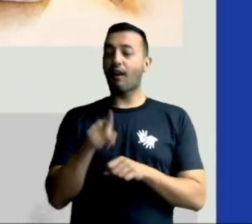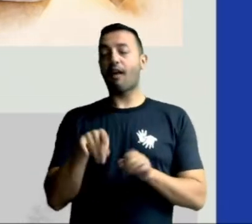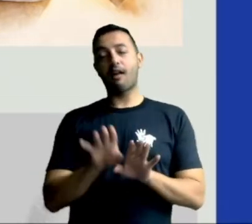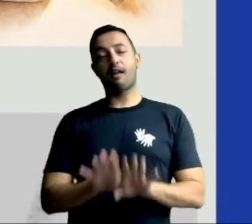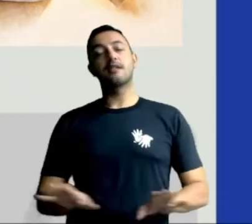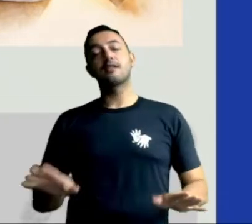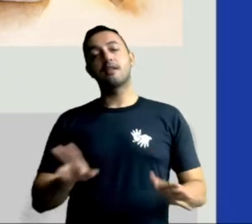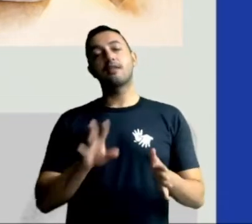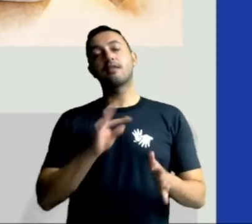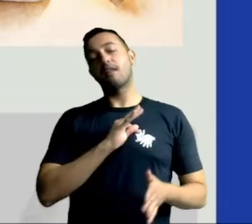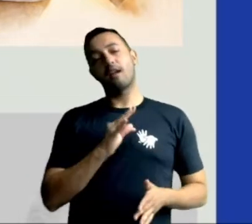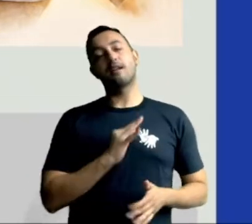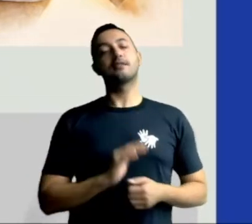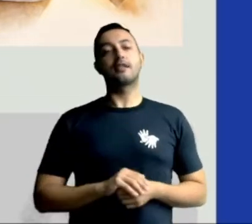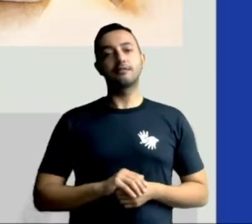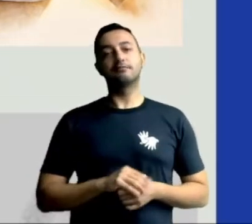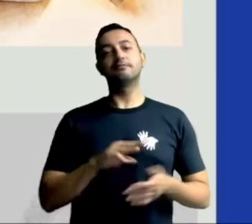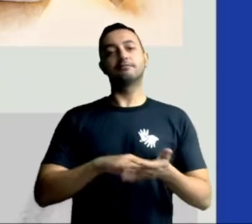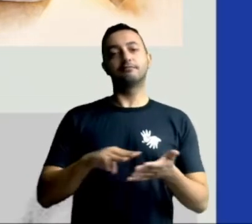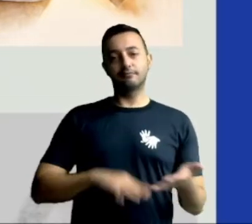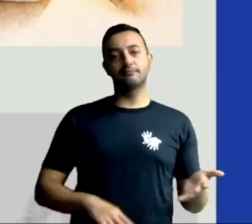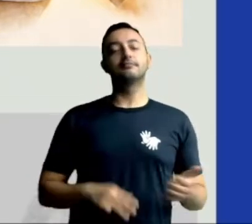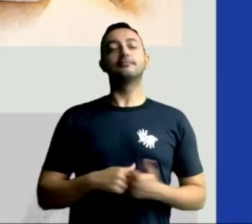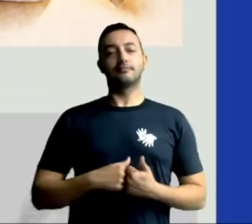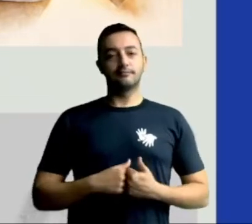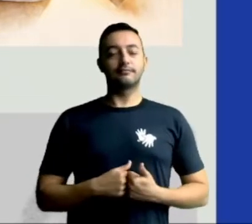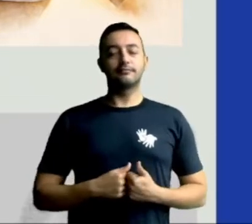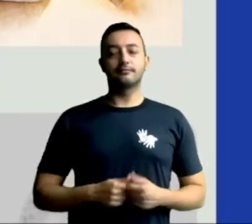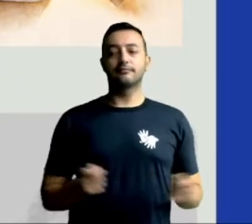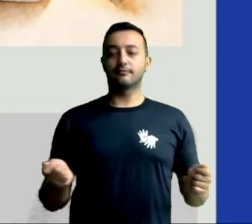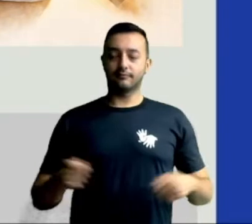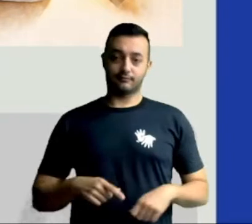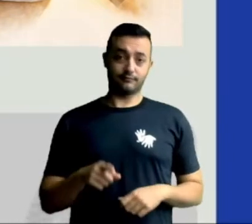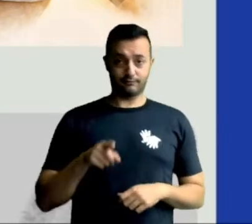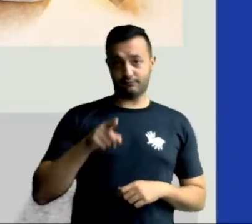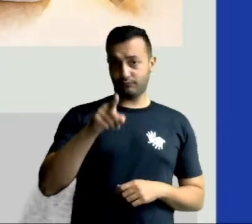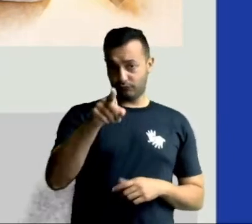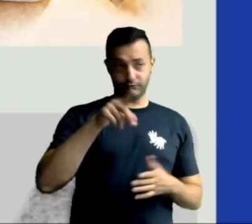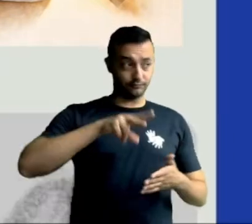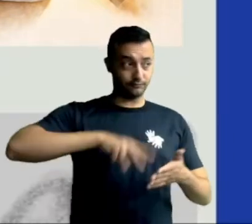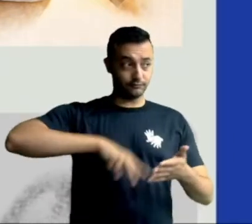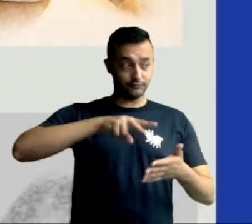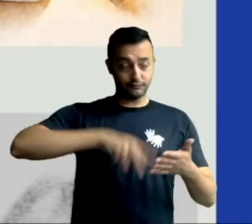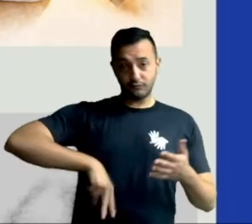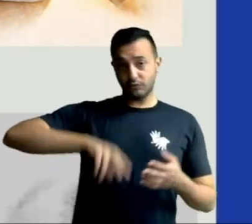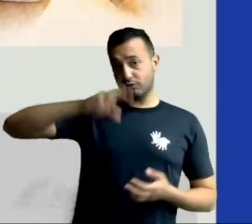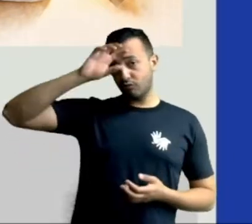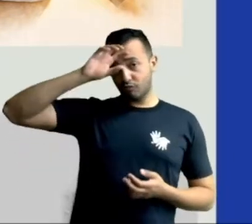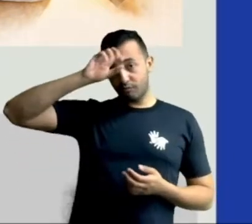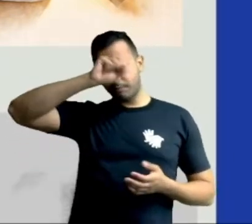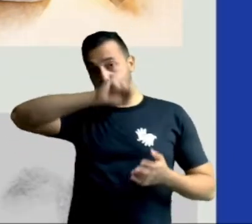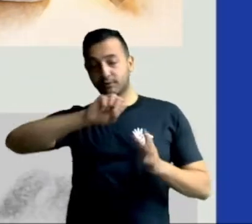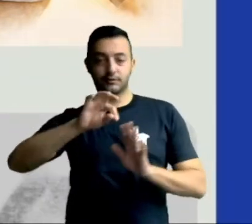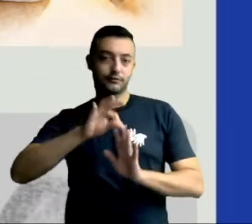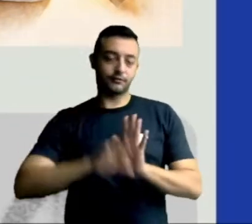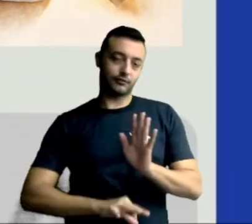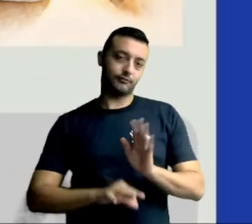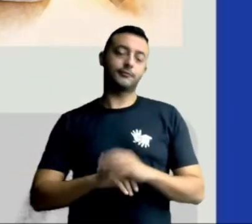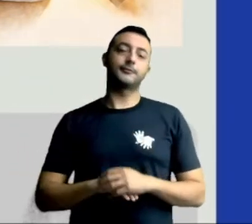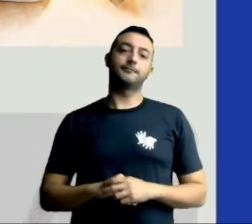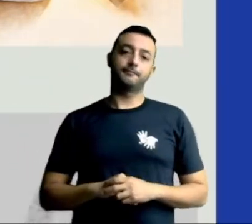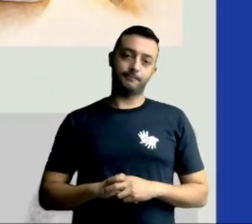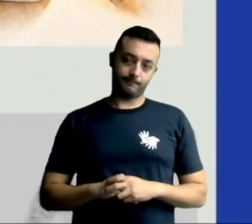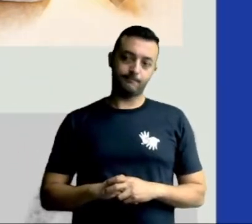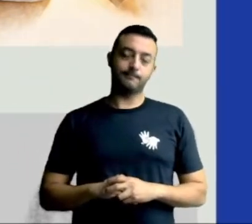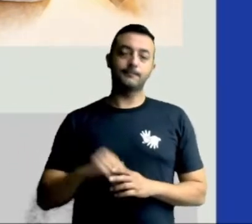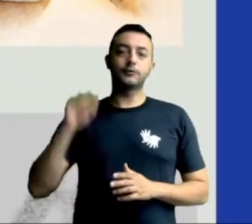são técnicas, são métodos que levam você, leitor, a compreender os textos, tá? Então,